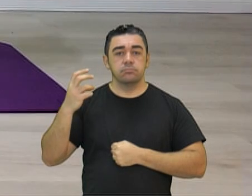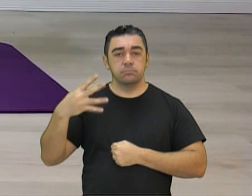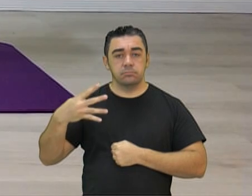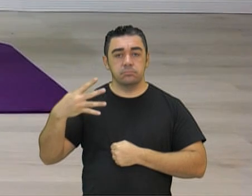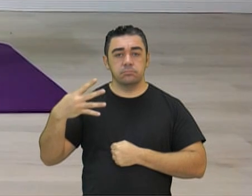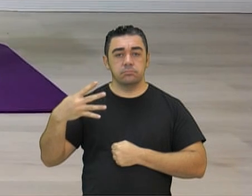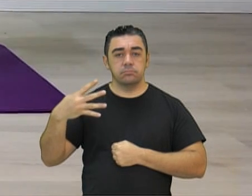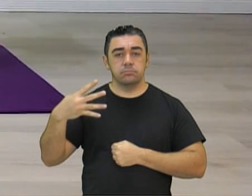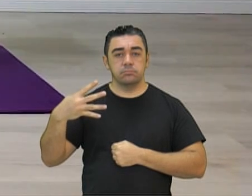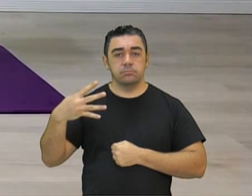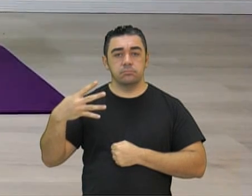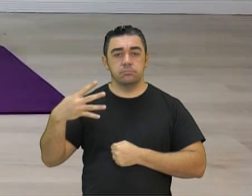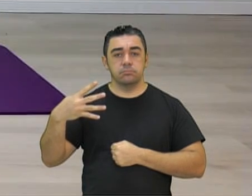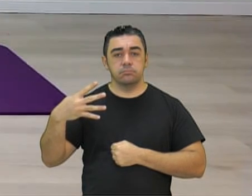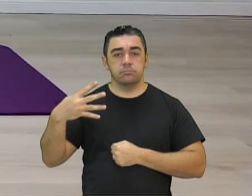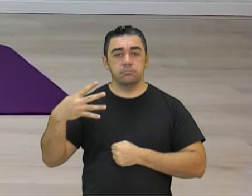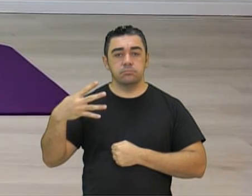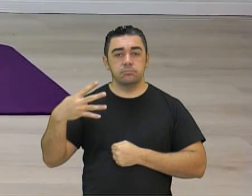4,